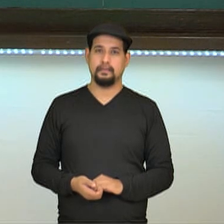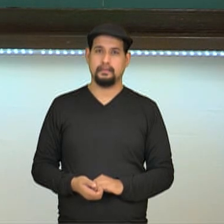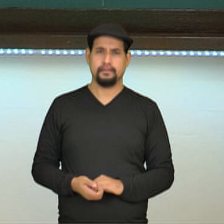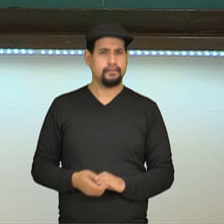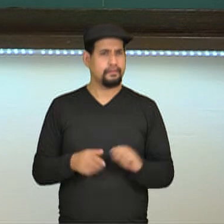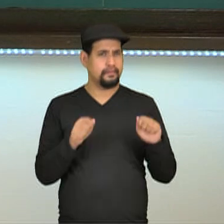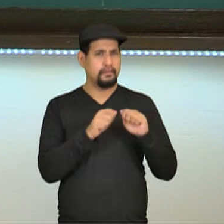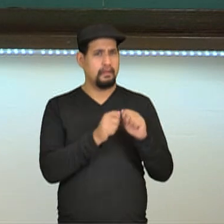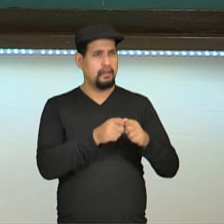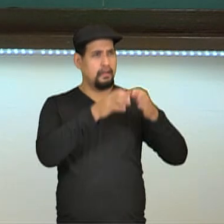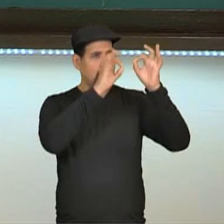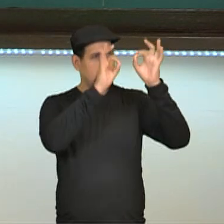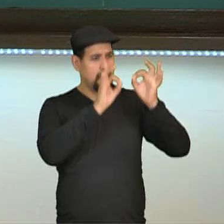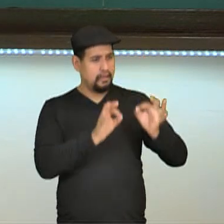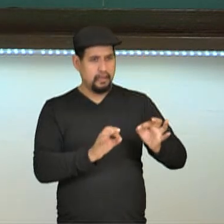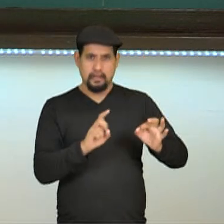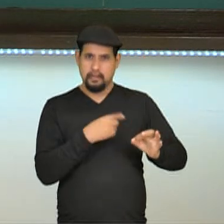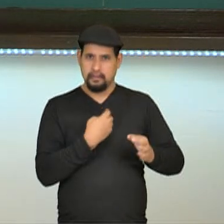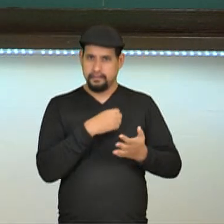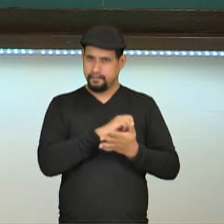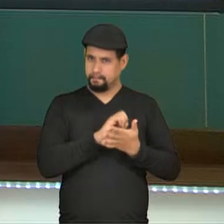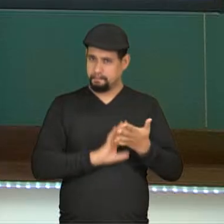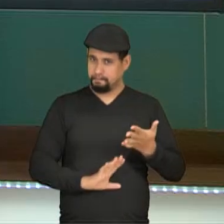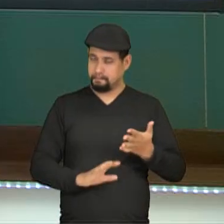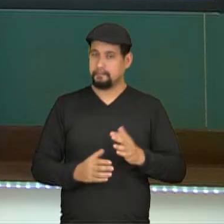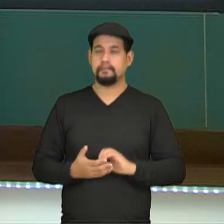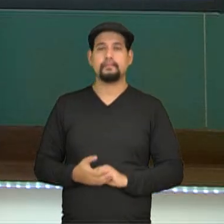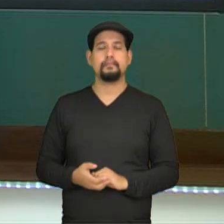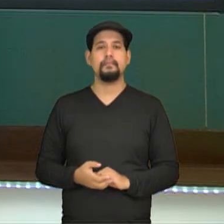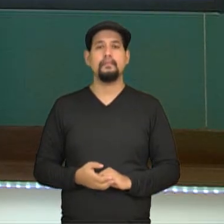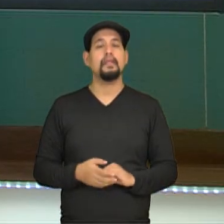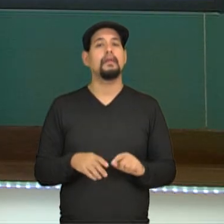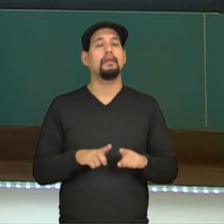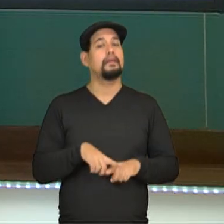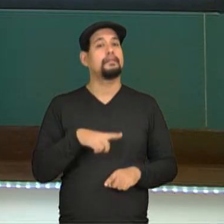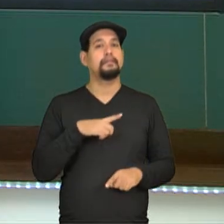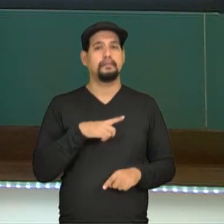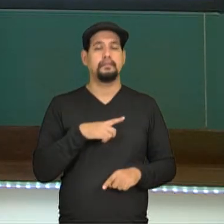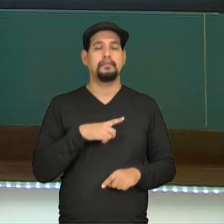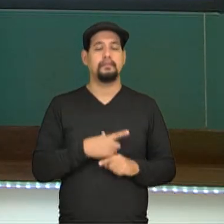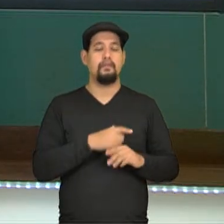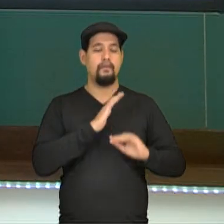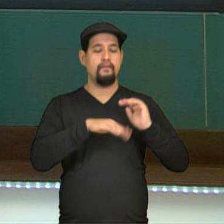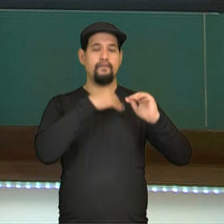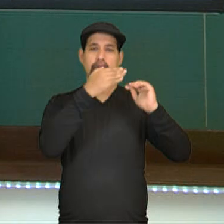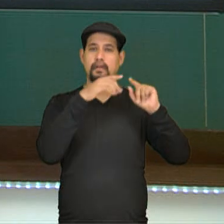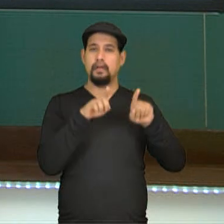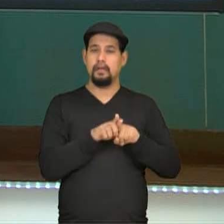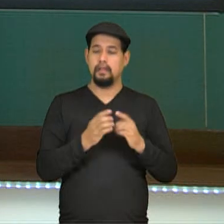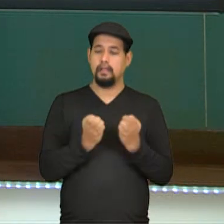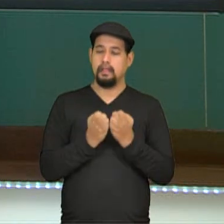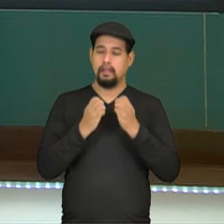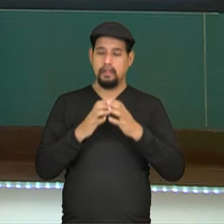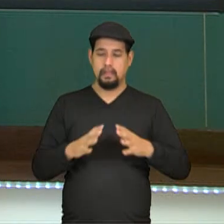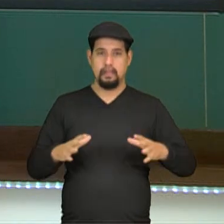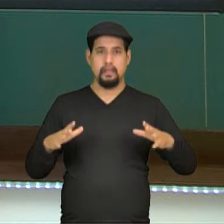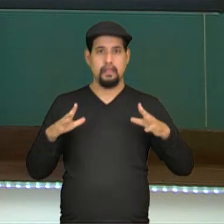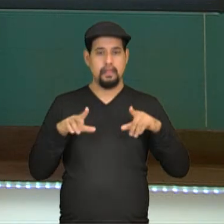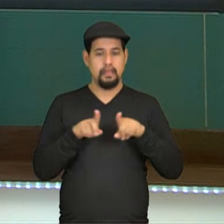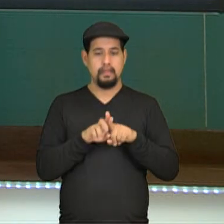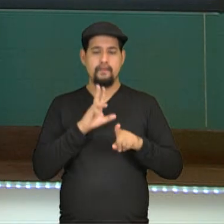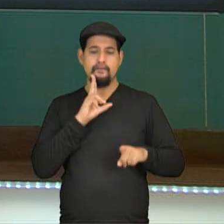Vamos fazer a correção da nossa atividade? Para conter o avanço do protestantismo e